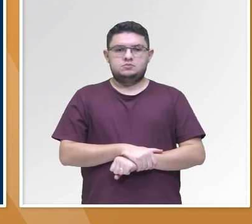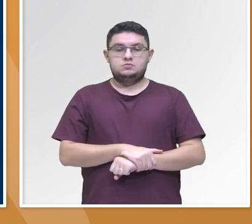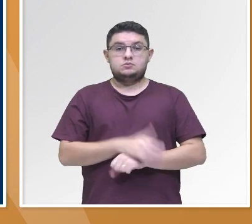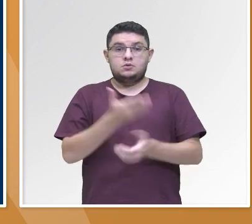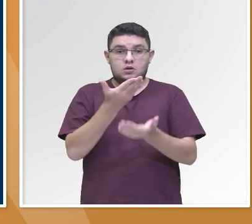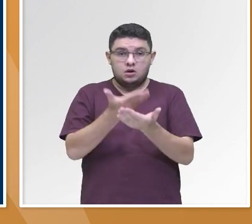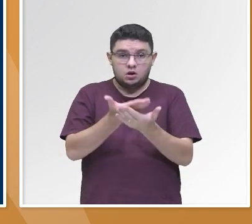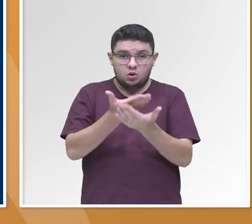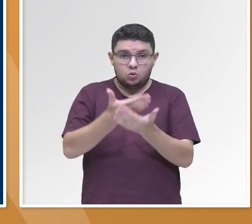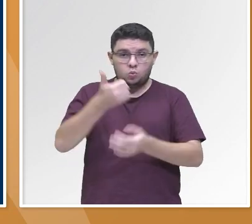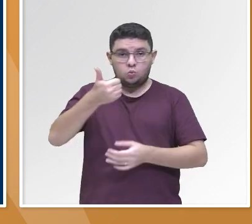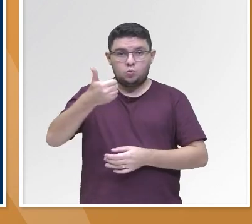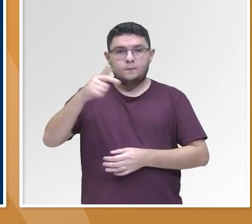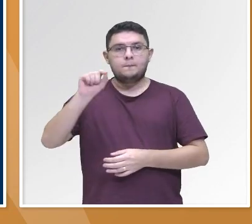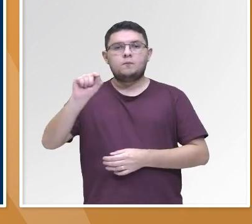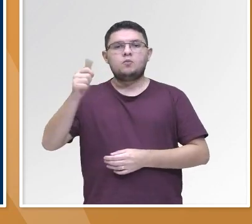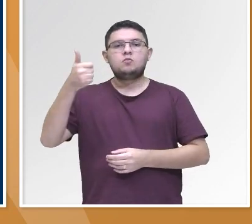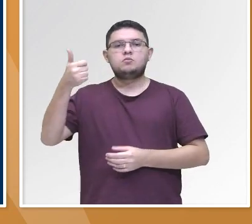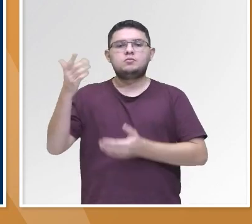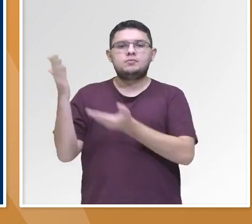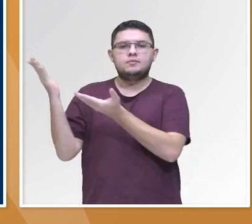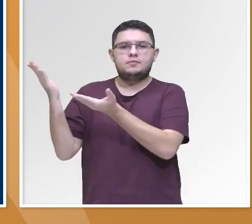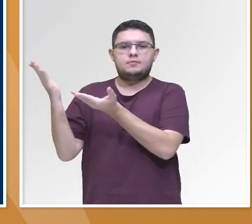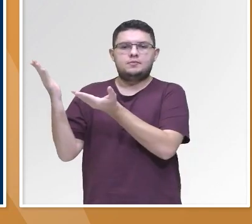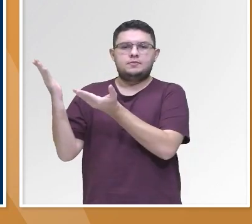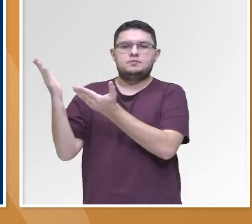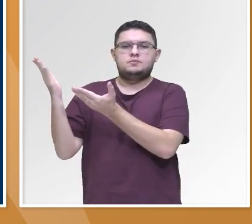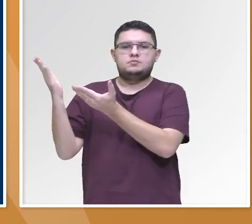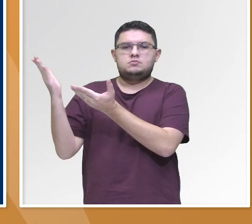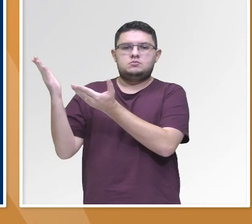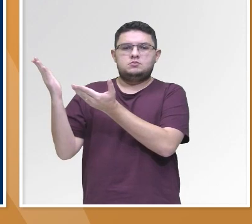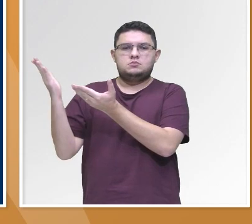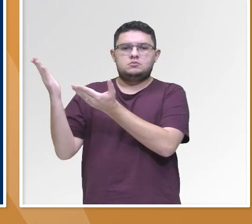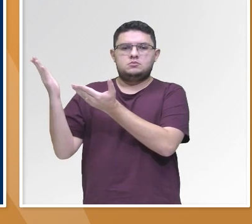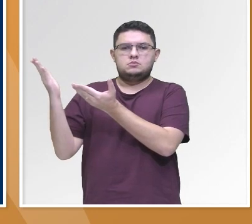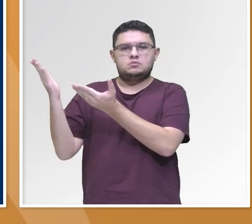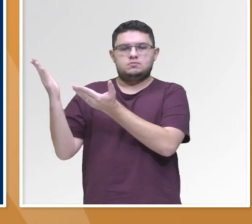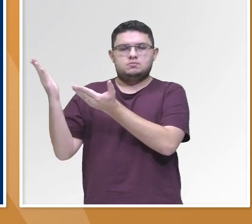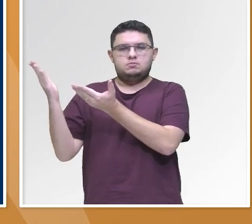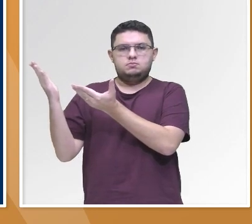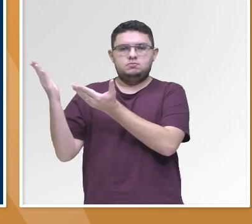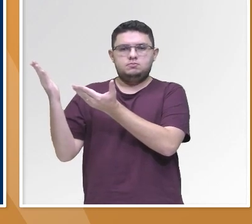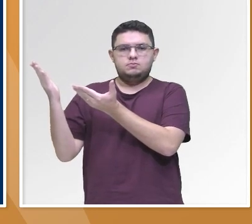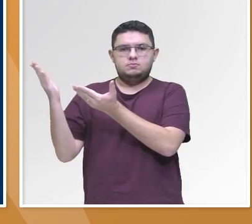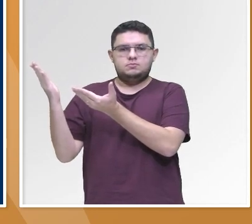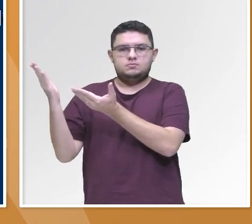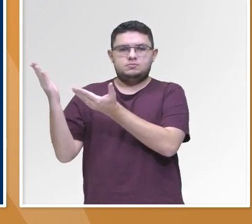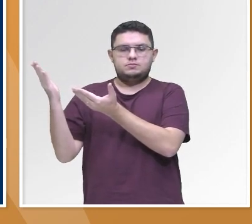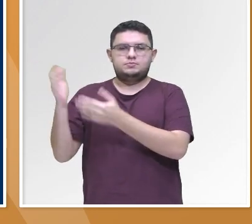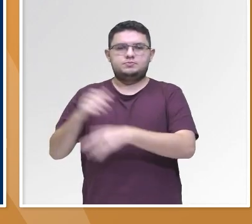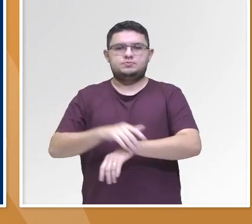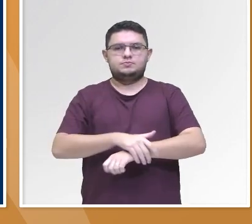Aula 1.1 Conteúdo: Africanos no Brasil. Dominação e resistência.